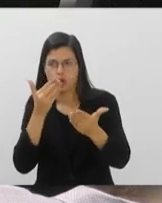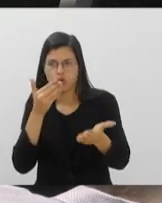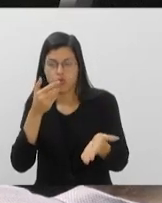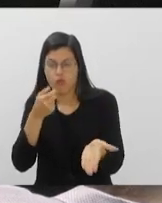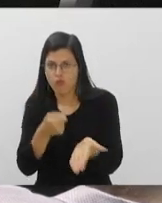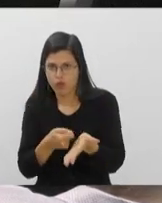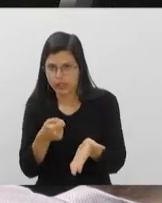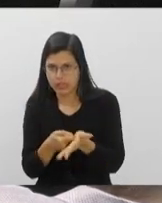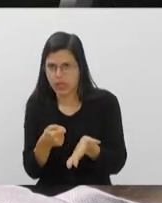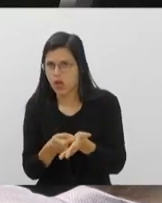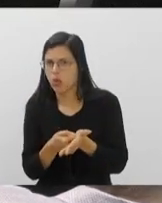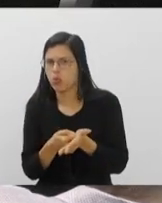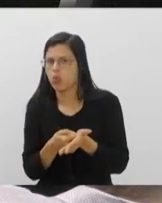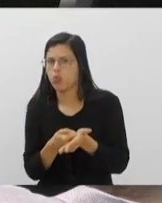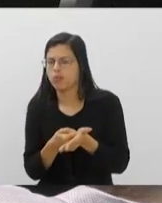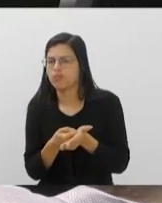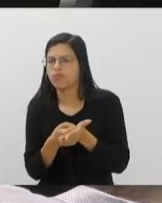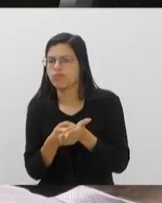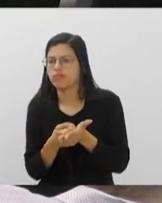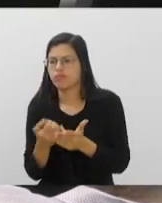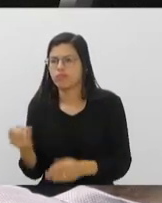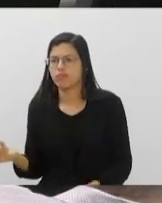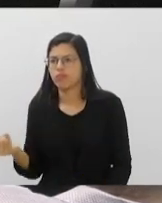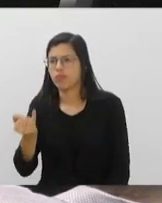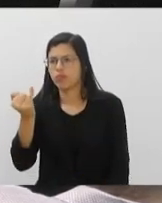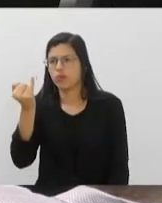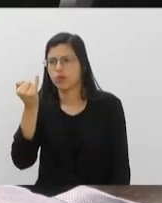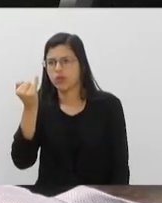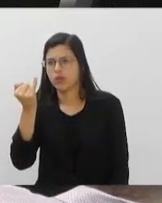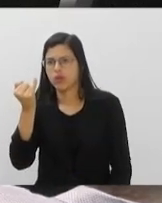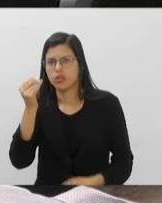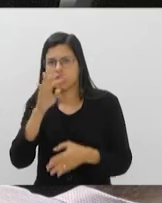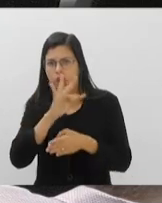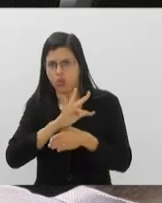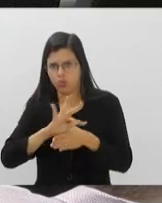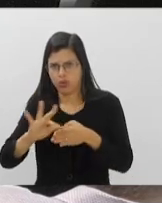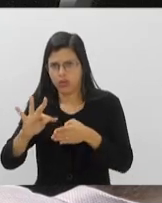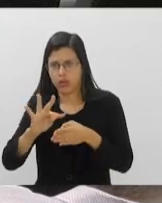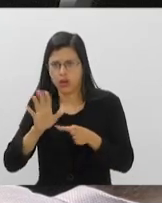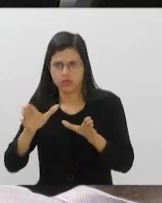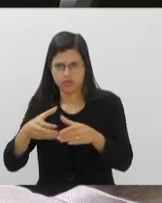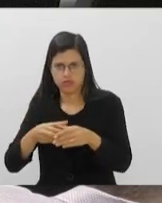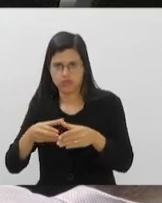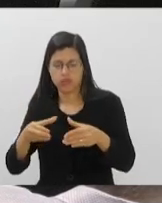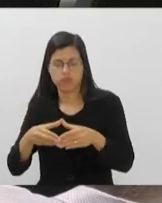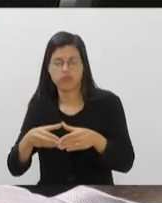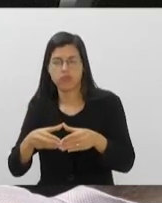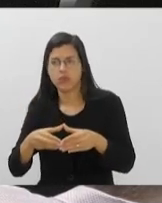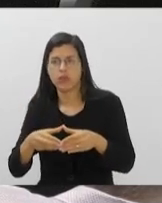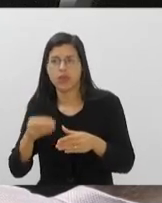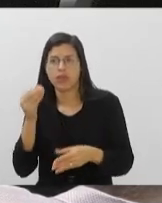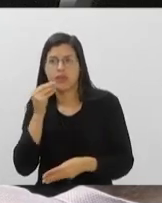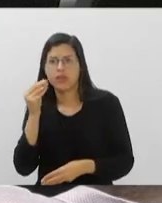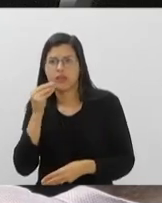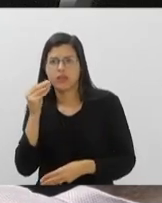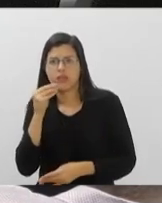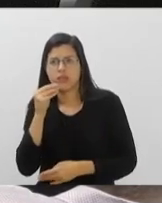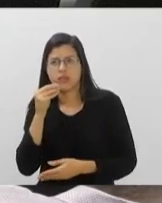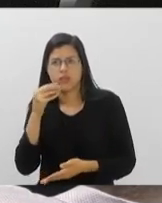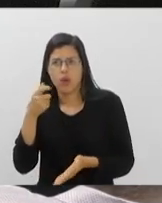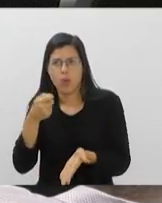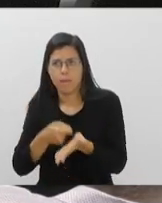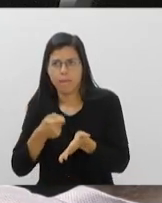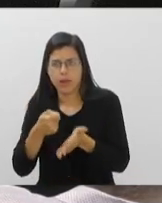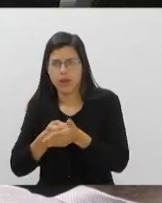eu eu penso que seria muito importante a partir da tutela coletiva Se tentar obrigar os